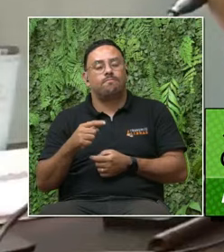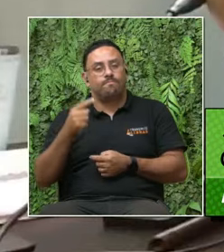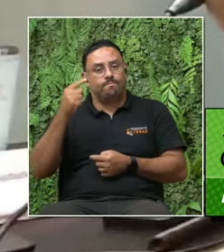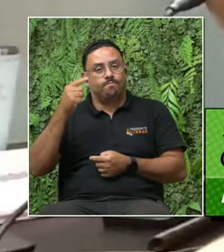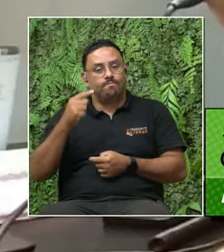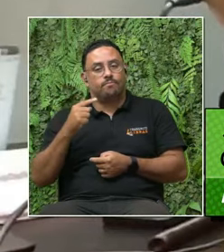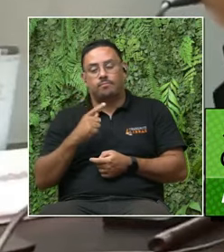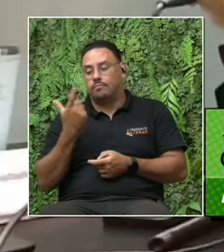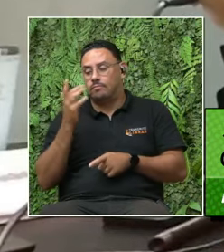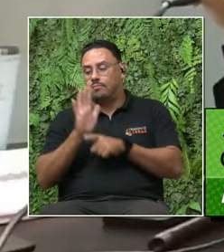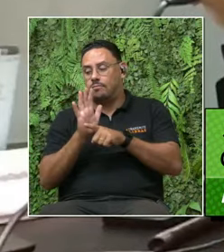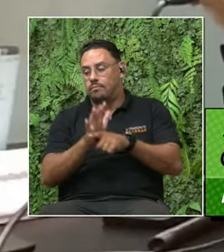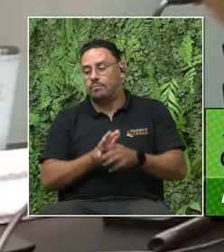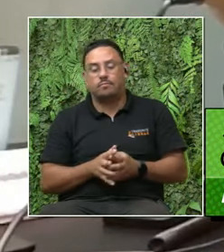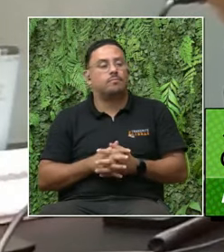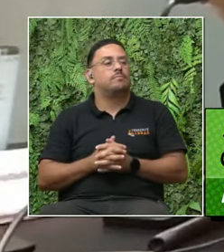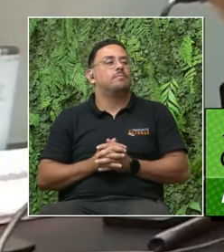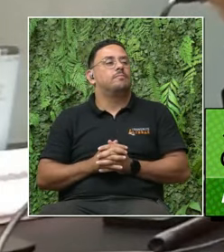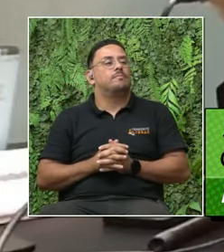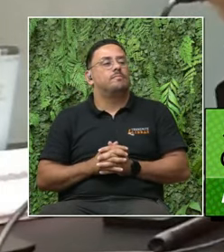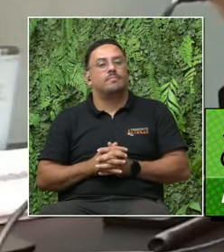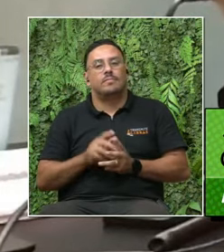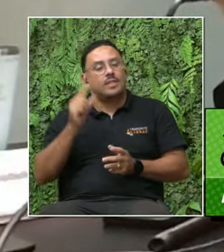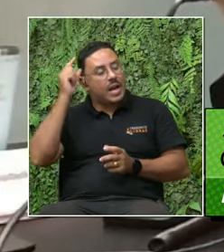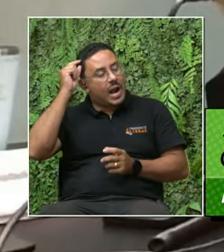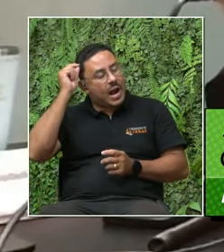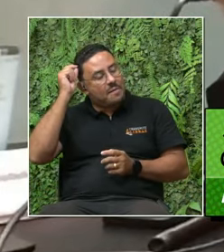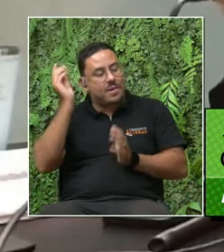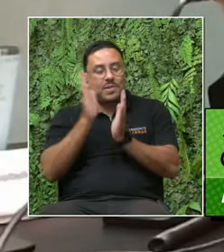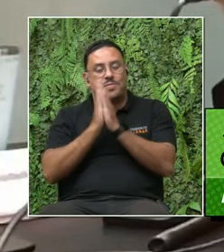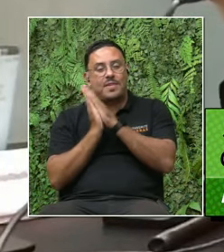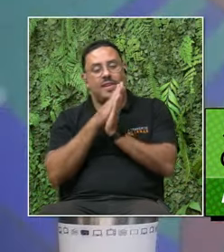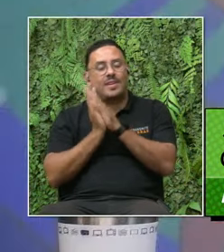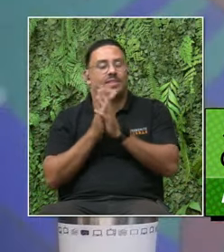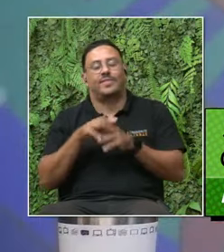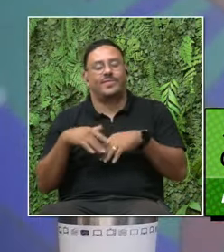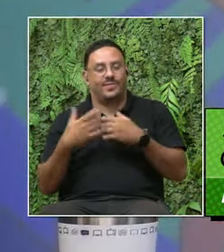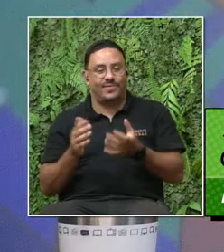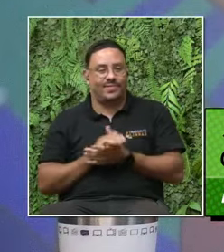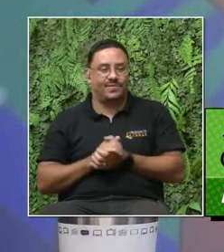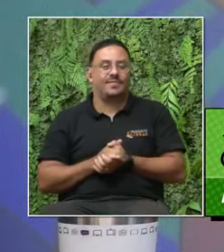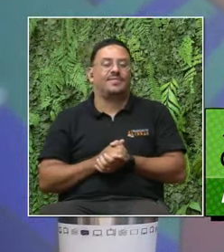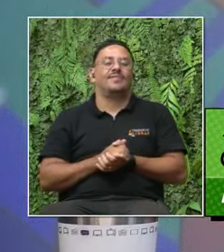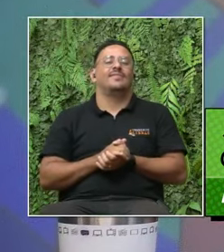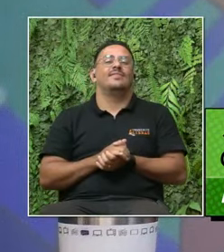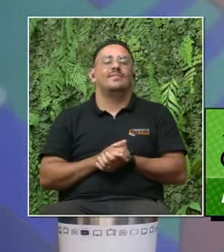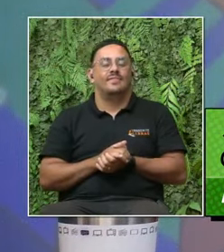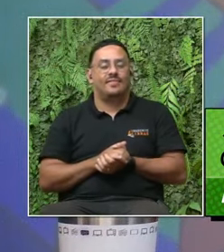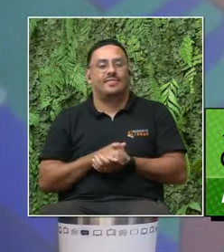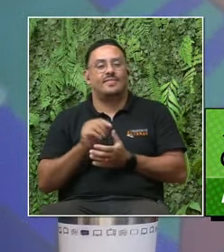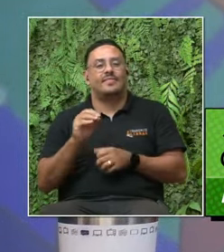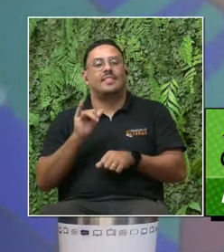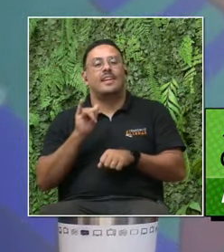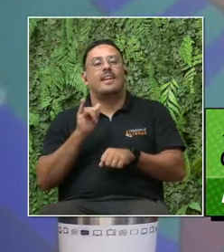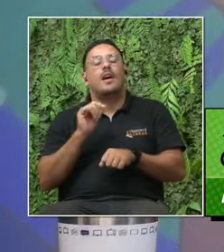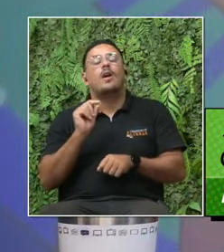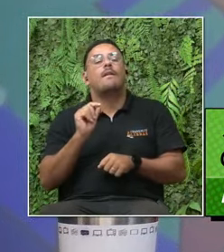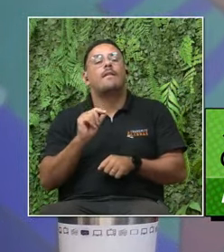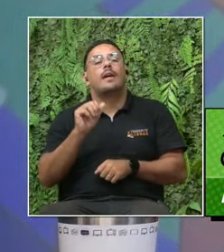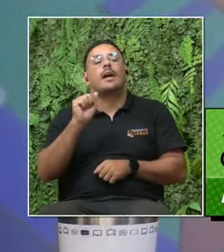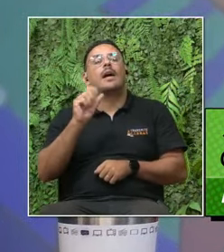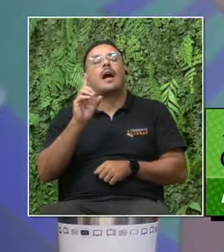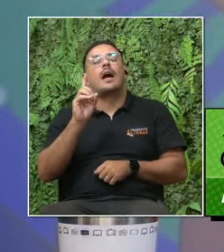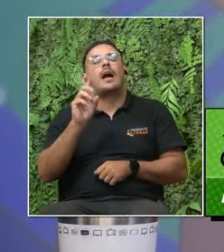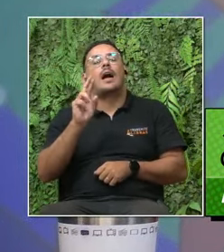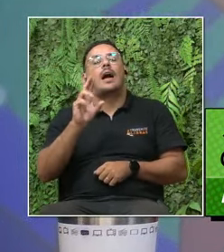nosso cabelo de boneca milito então Eh quem quem falta adru quem